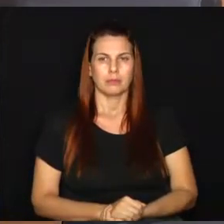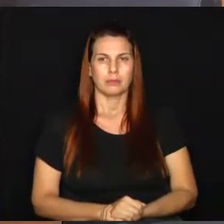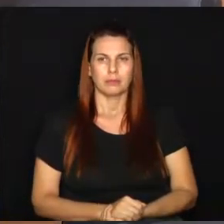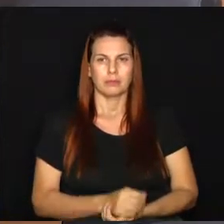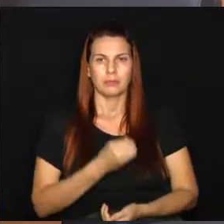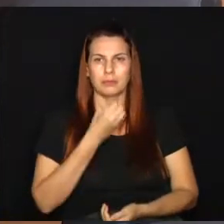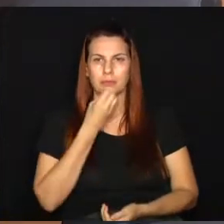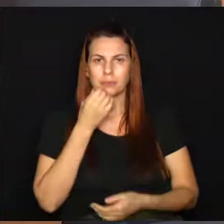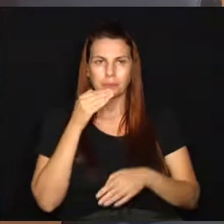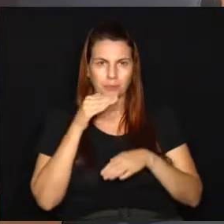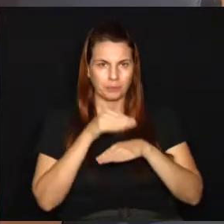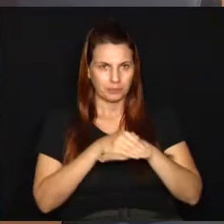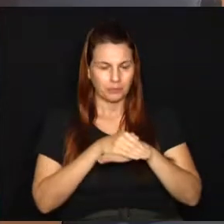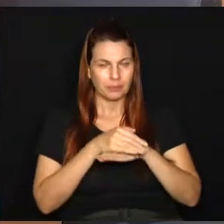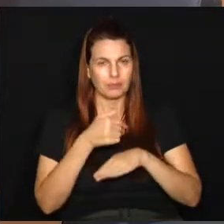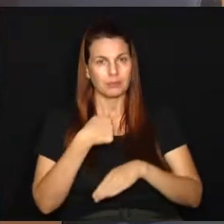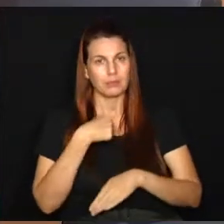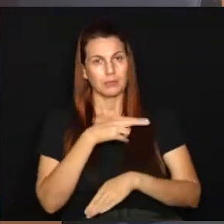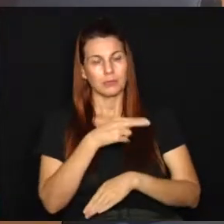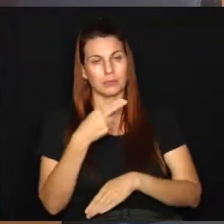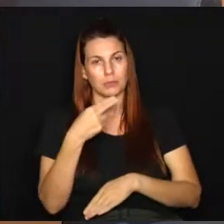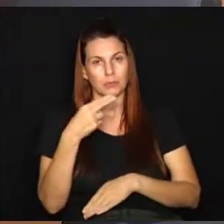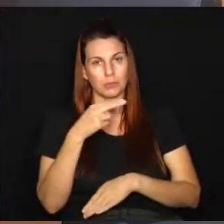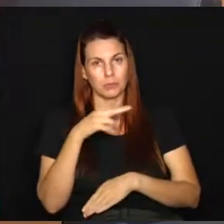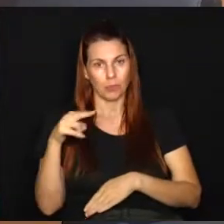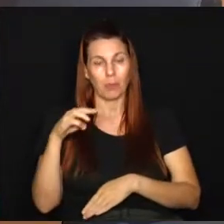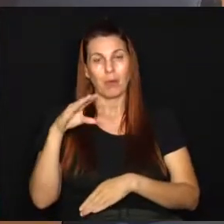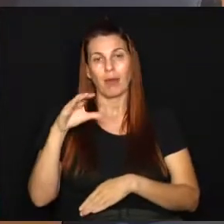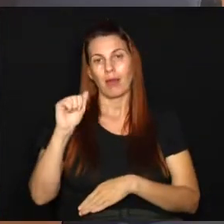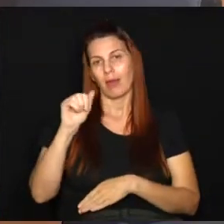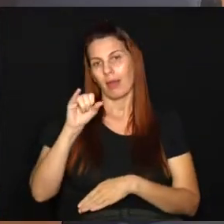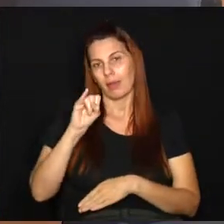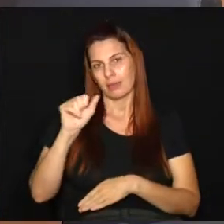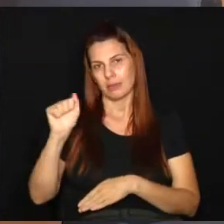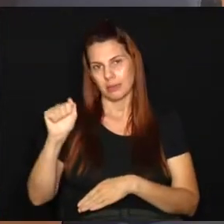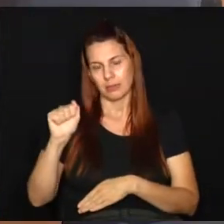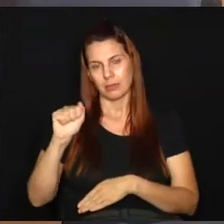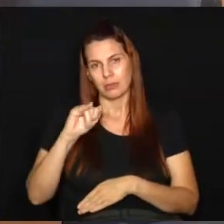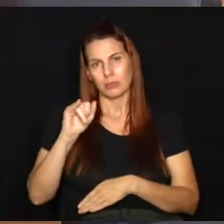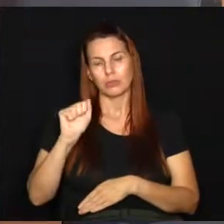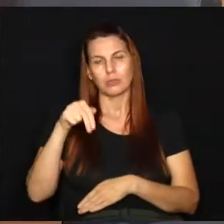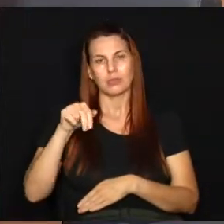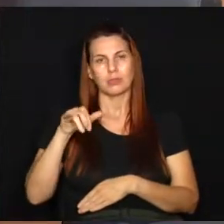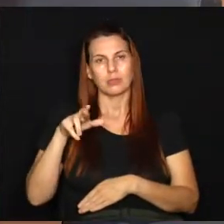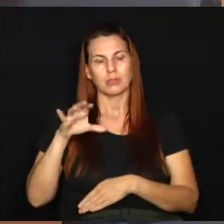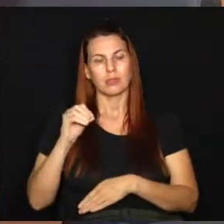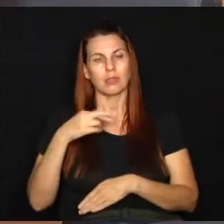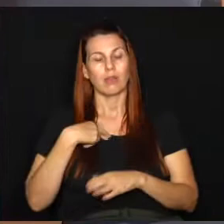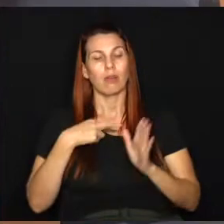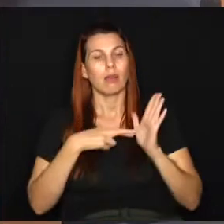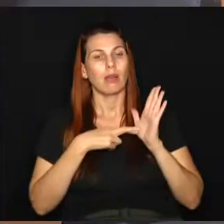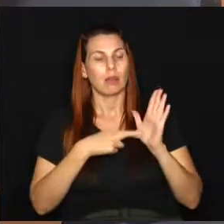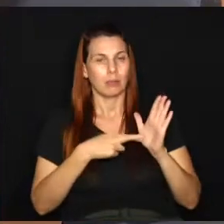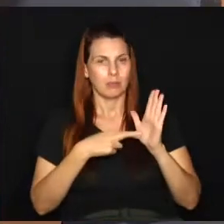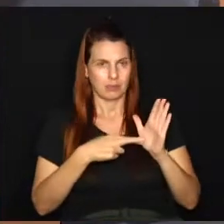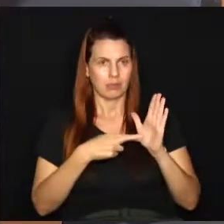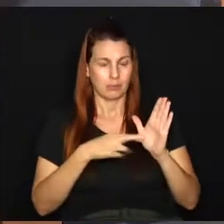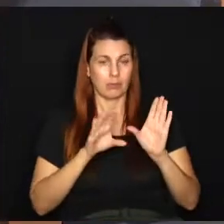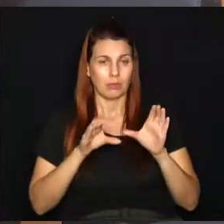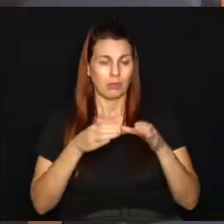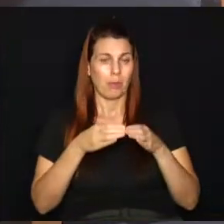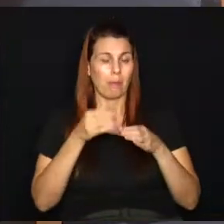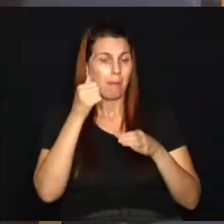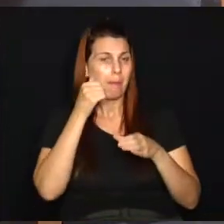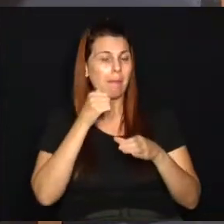Bom, boa noite. Meu nome é Cássia Janeiro, sou representante, coordenadora regional do coletivo Mães